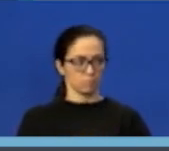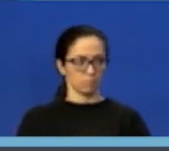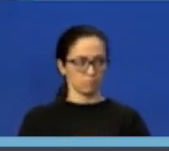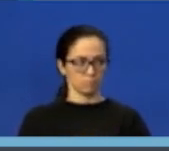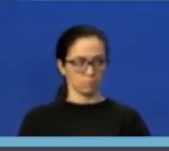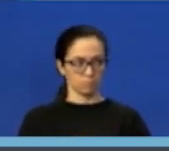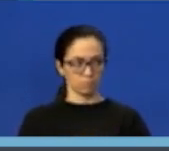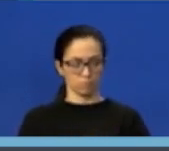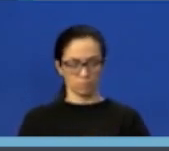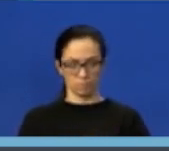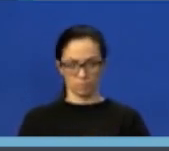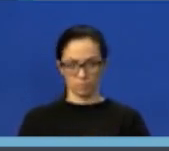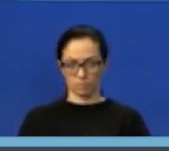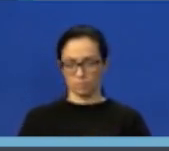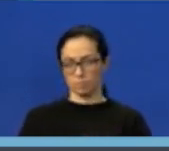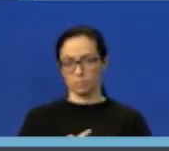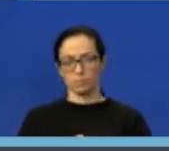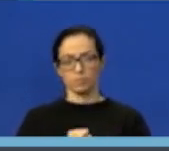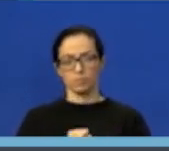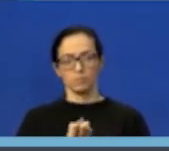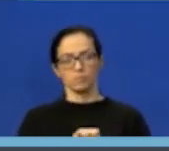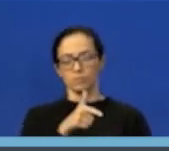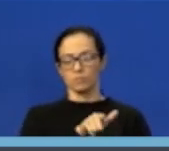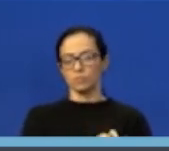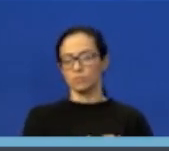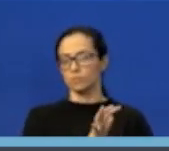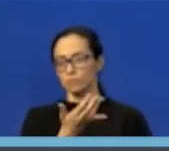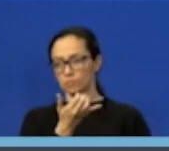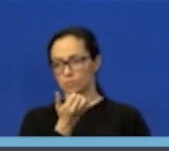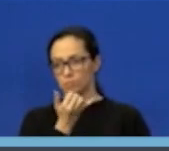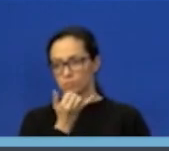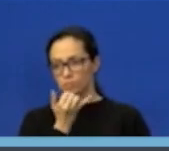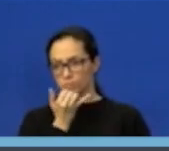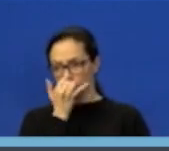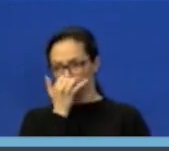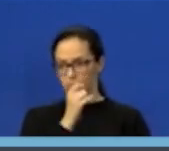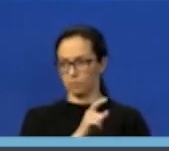que tem algum tipo de recidiva ou que teve alguma